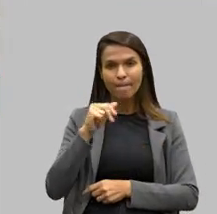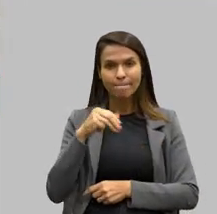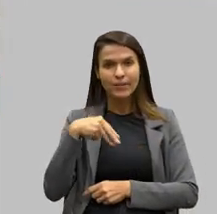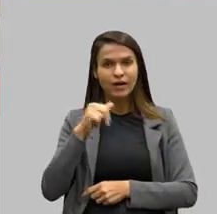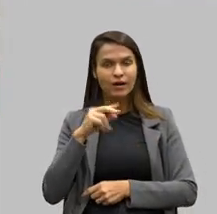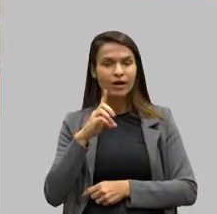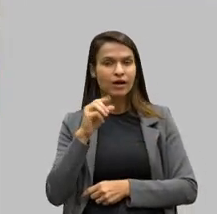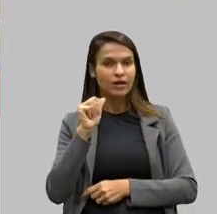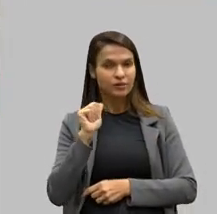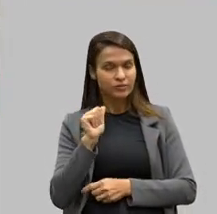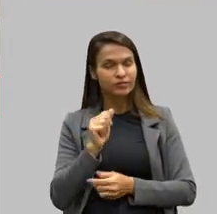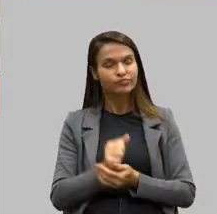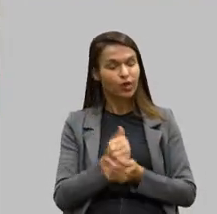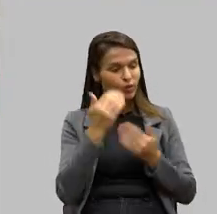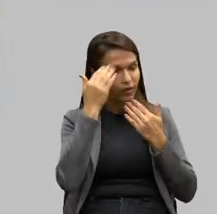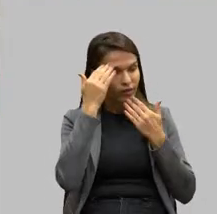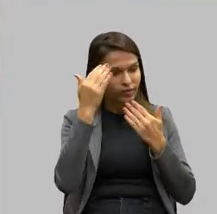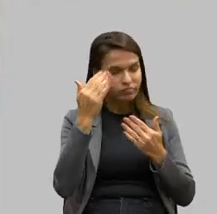satisfação